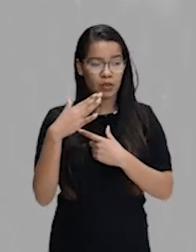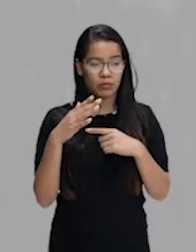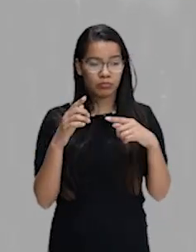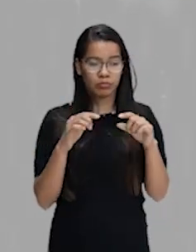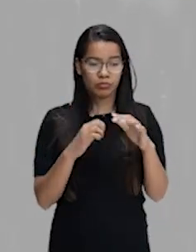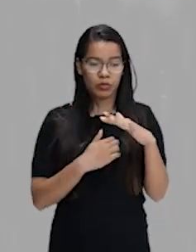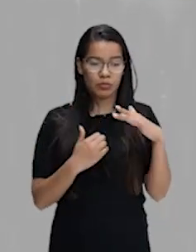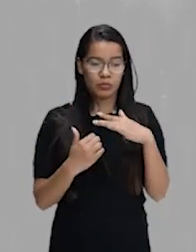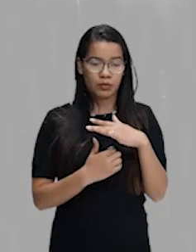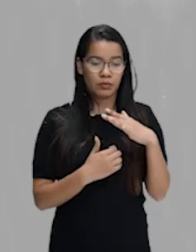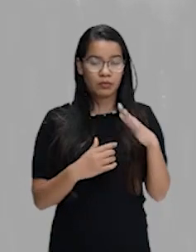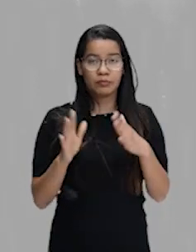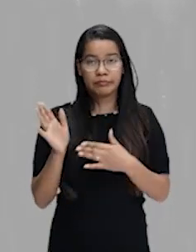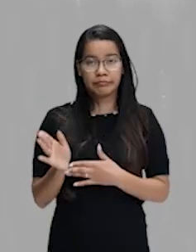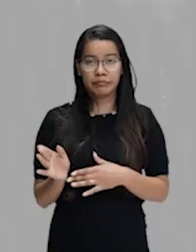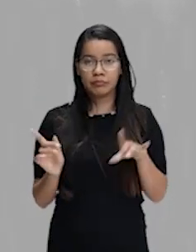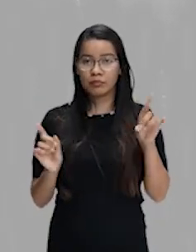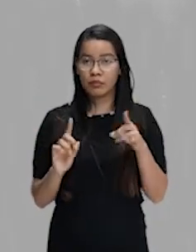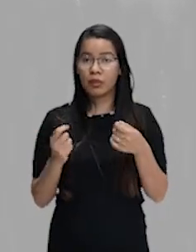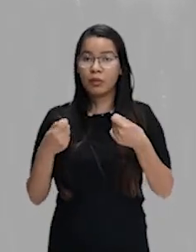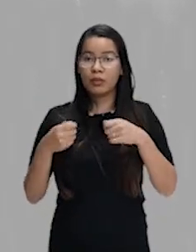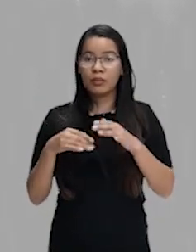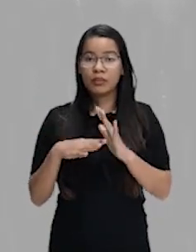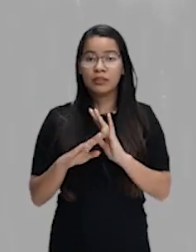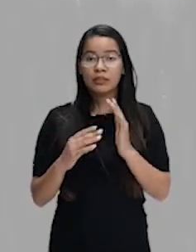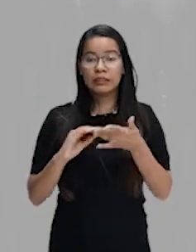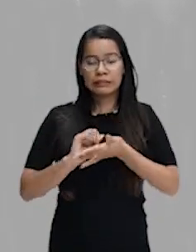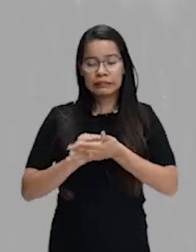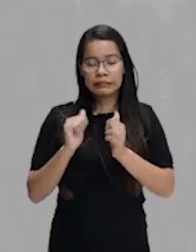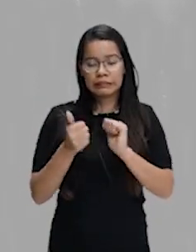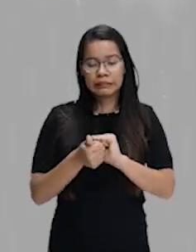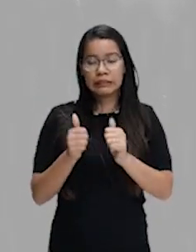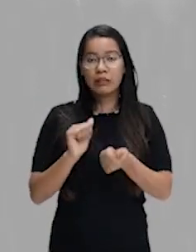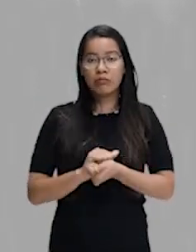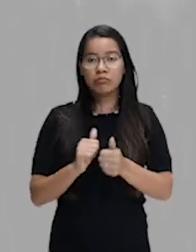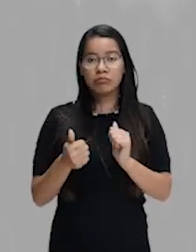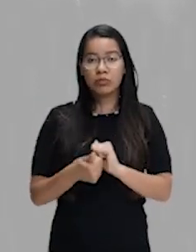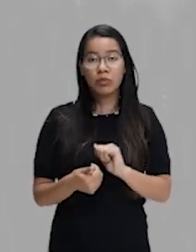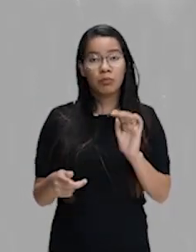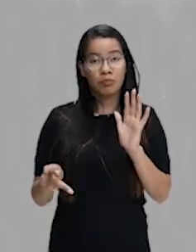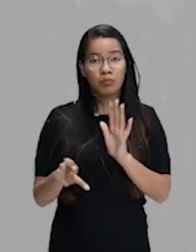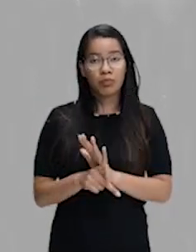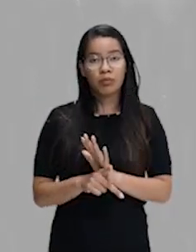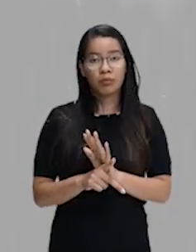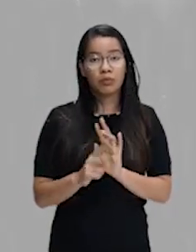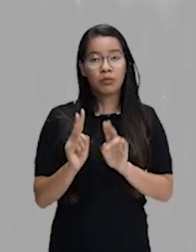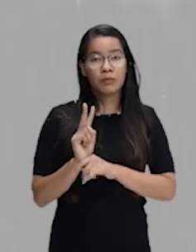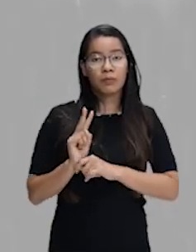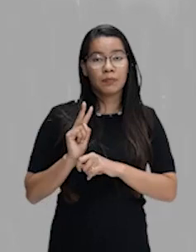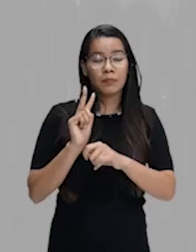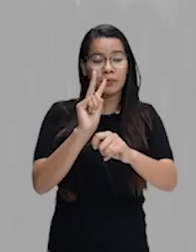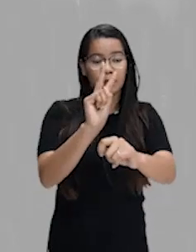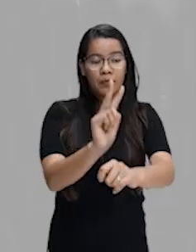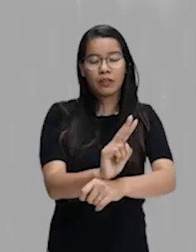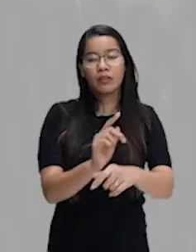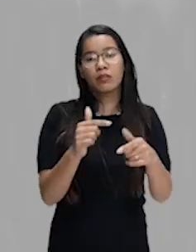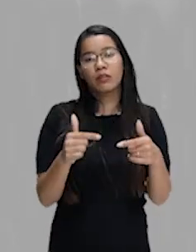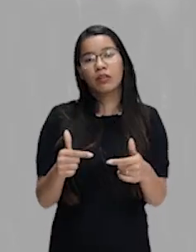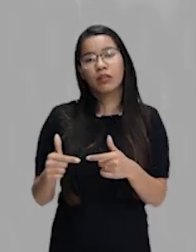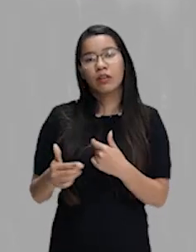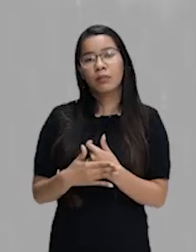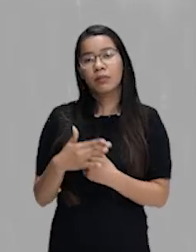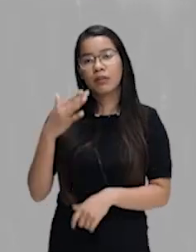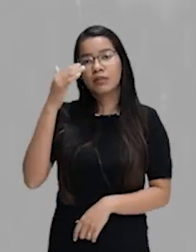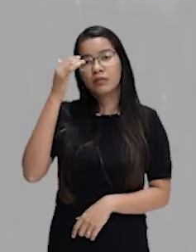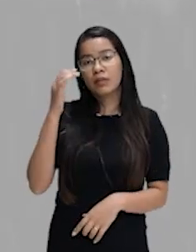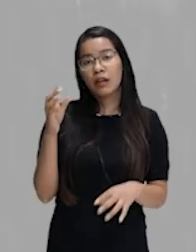fixo. Ele pode até adequar ao seu próprio cliente, a distância da casa do cliente, o lugar que fica mais próximo para ele